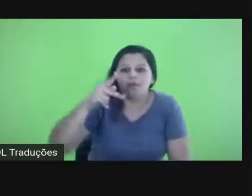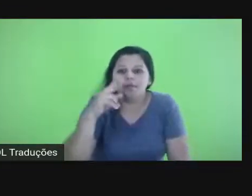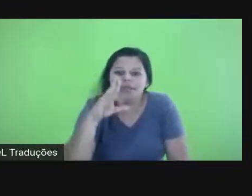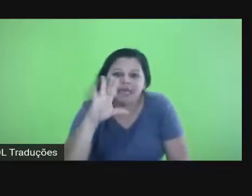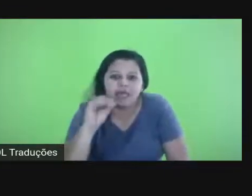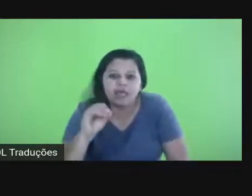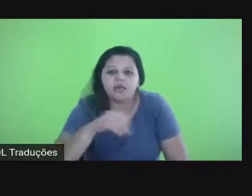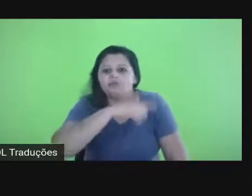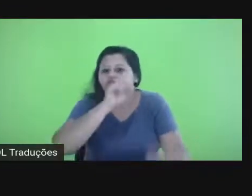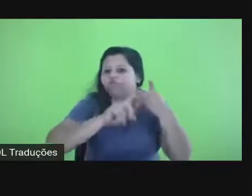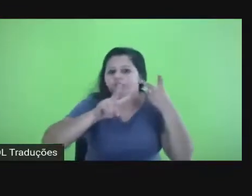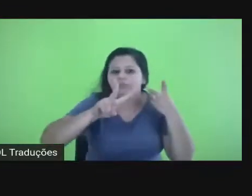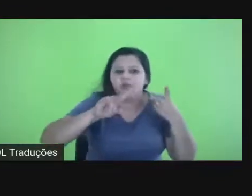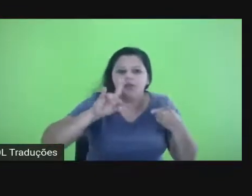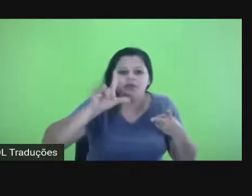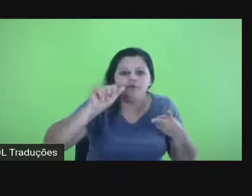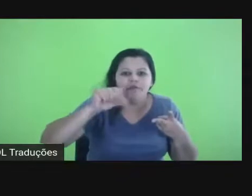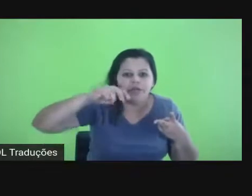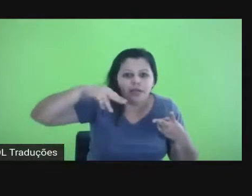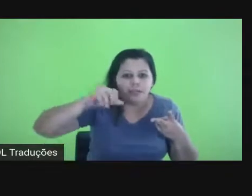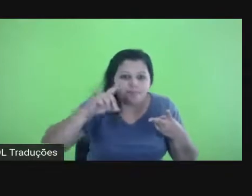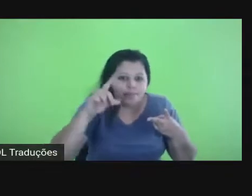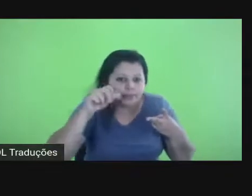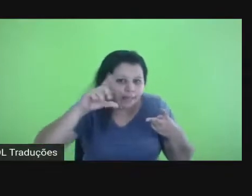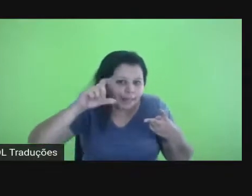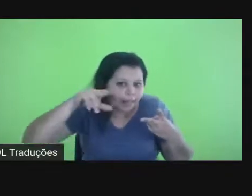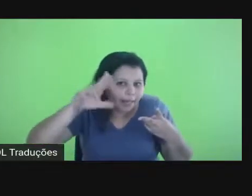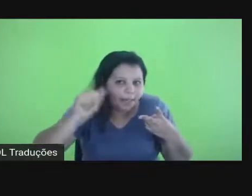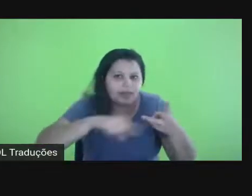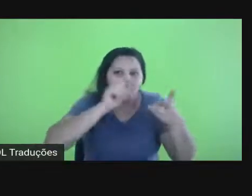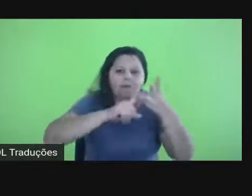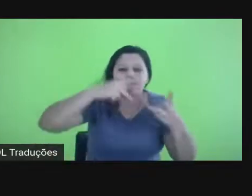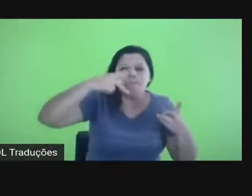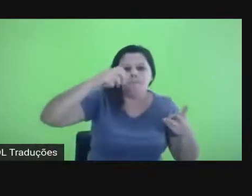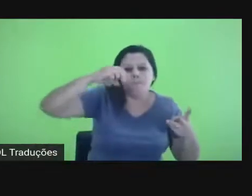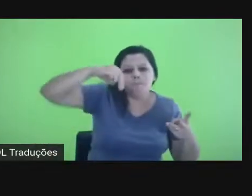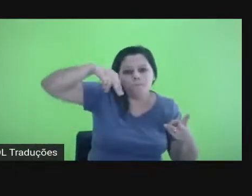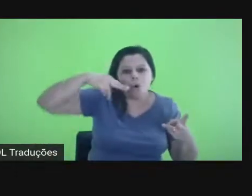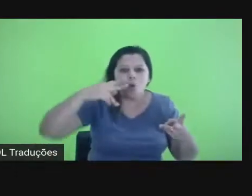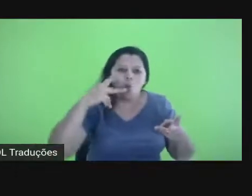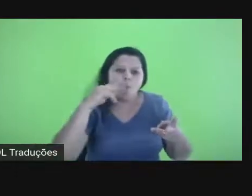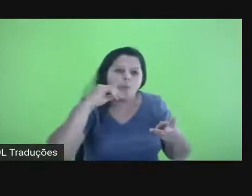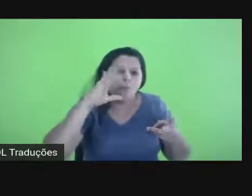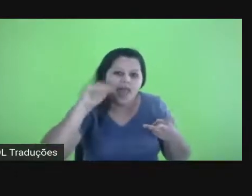né, esses lugares, Pompeia, Perdizes, esses lugares onde você tem